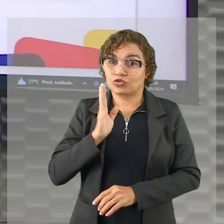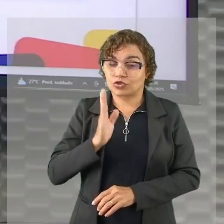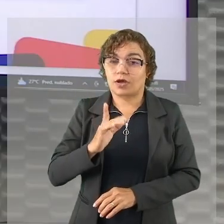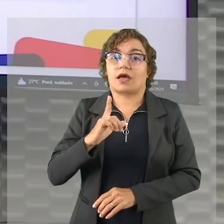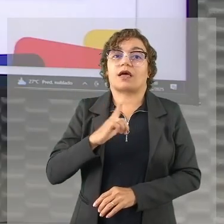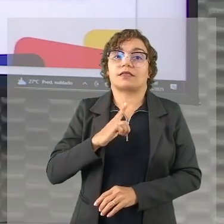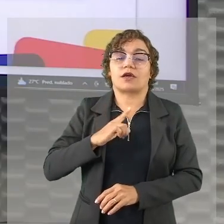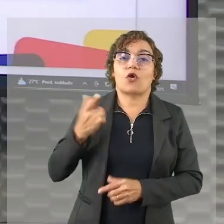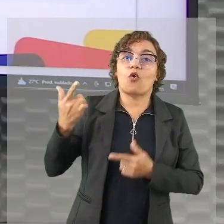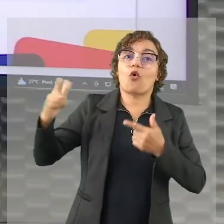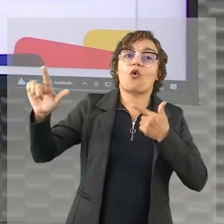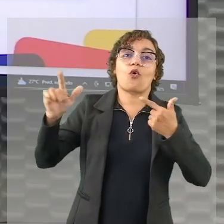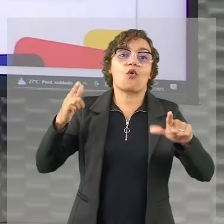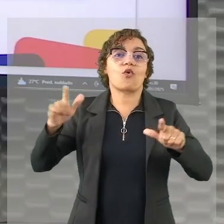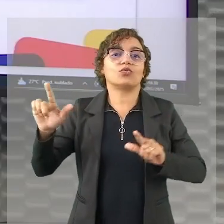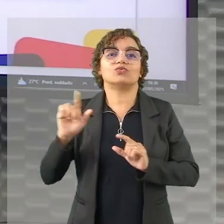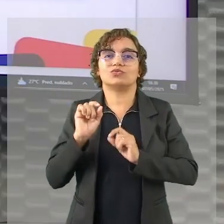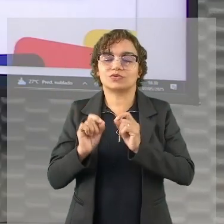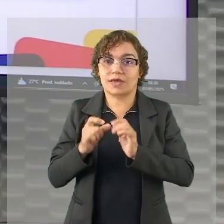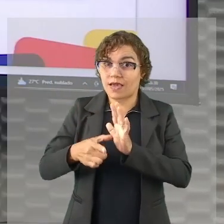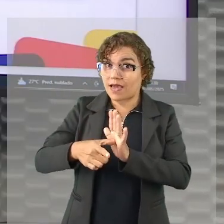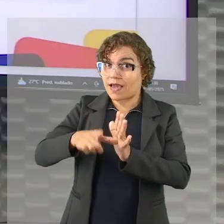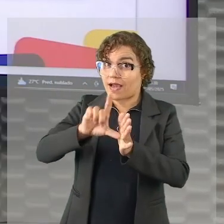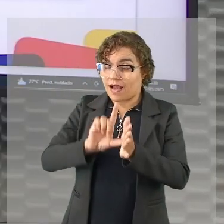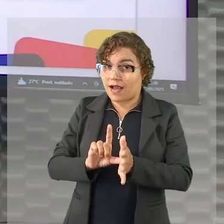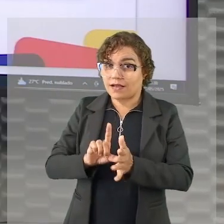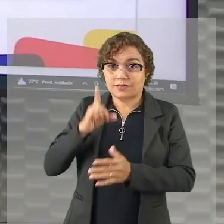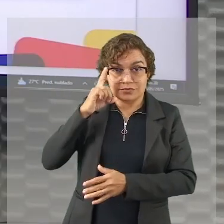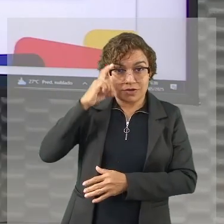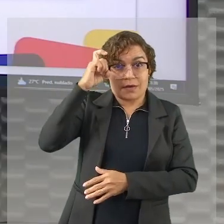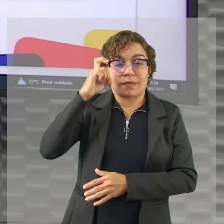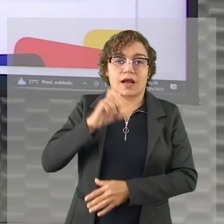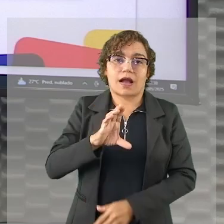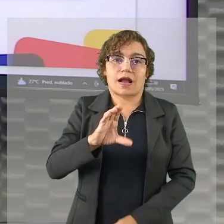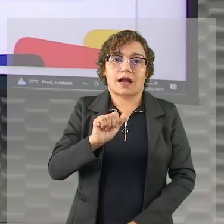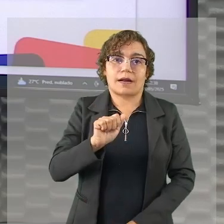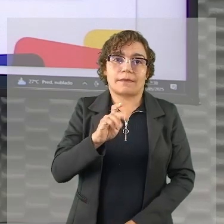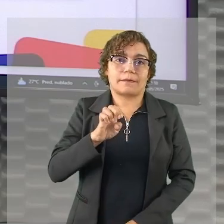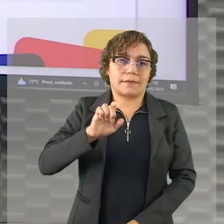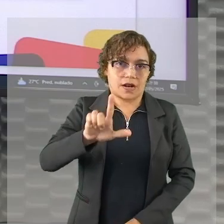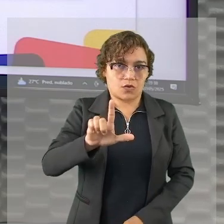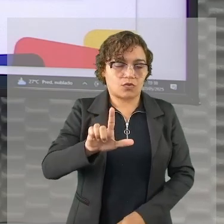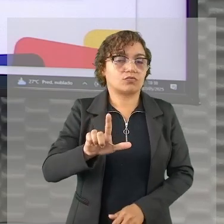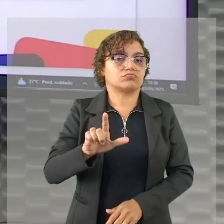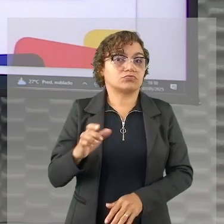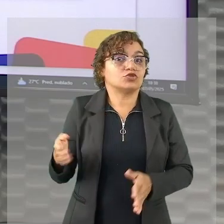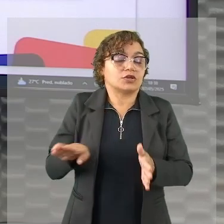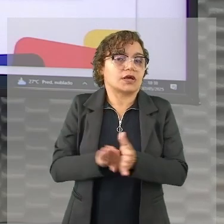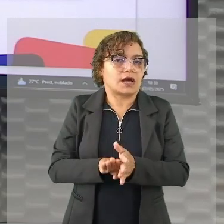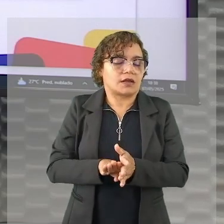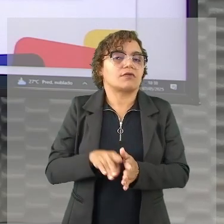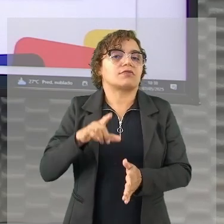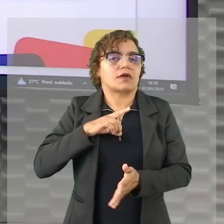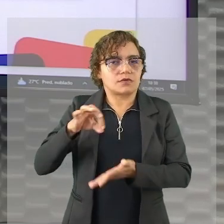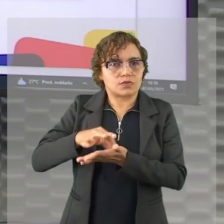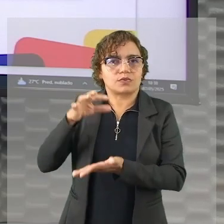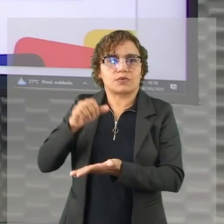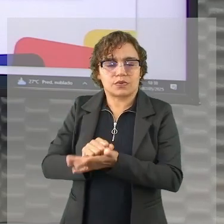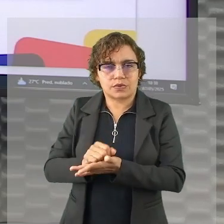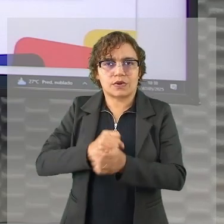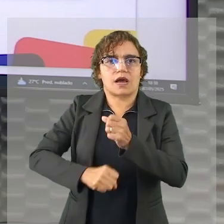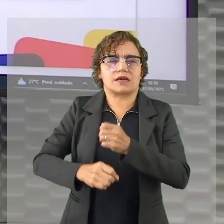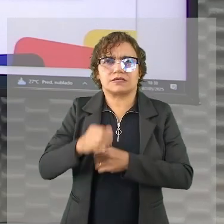tivemos outros, que antes de Cabral chegaram. Então, há outros registros, antes mesmo de